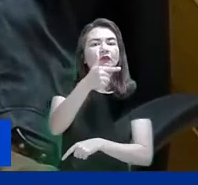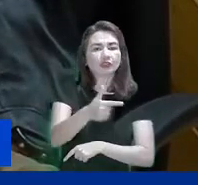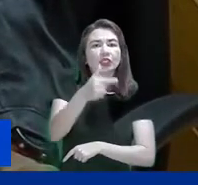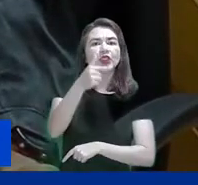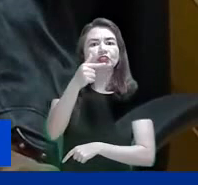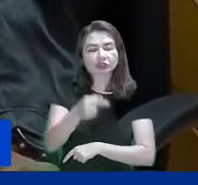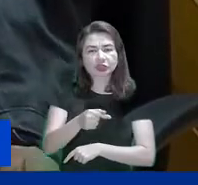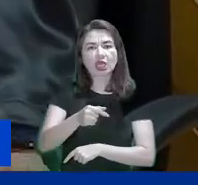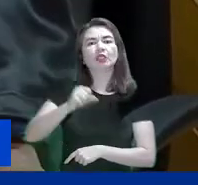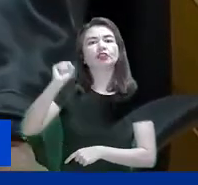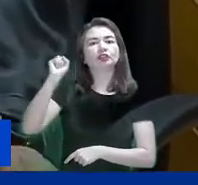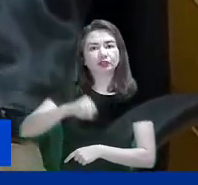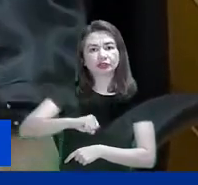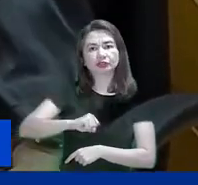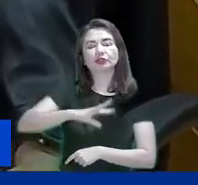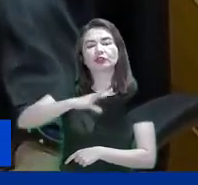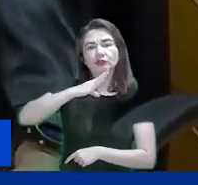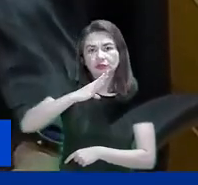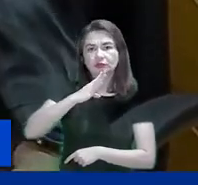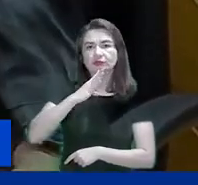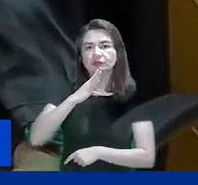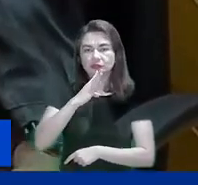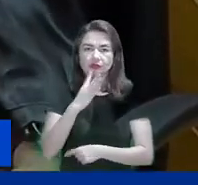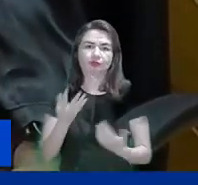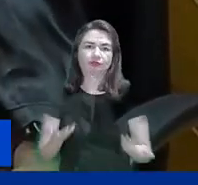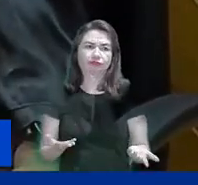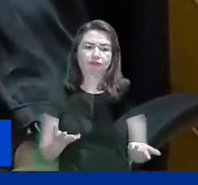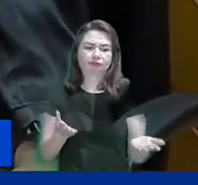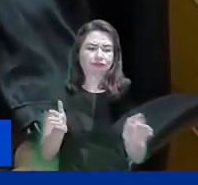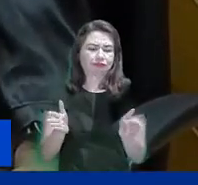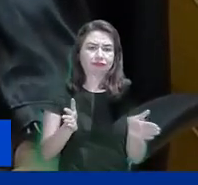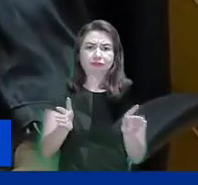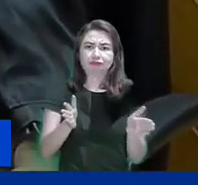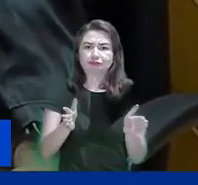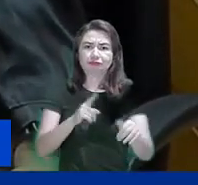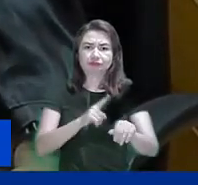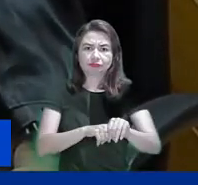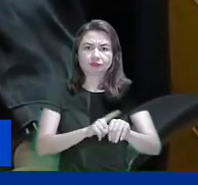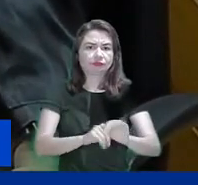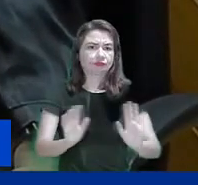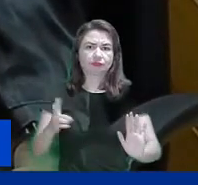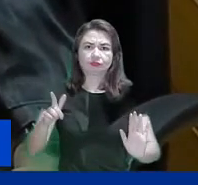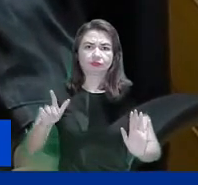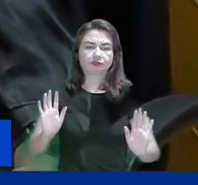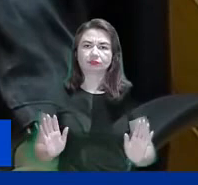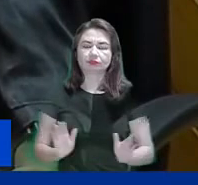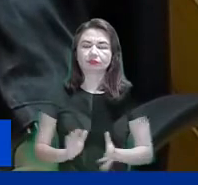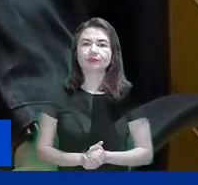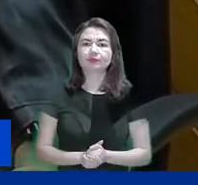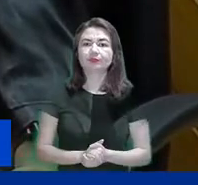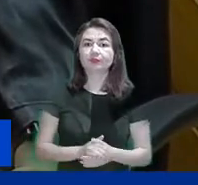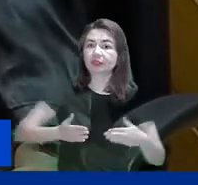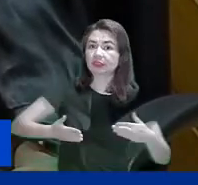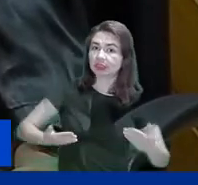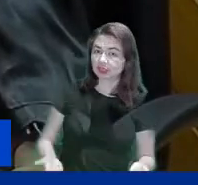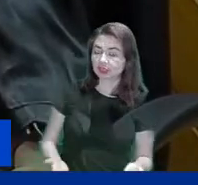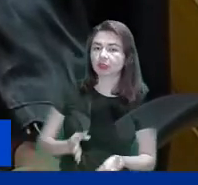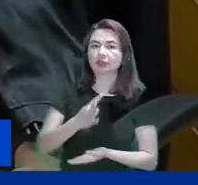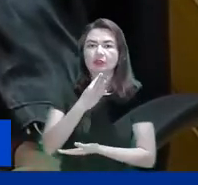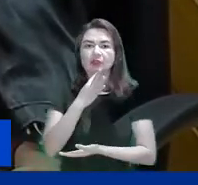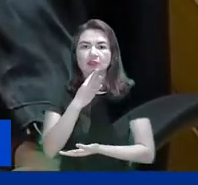da publicação. Então, não há intempestividade. Quanto ao mérito, entendo que as